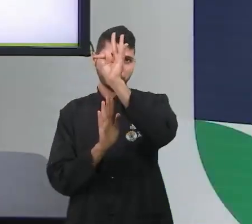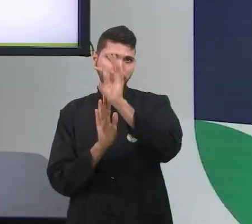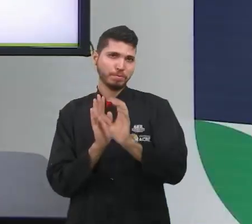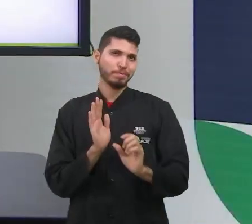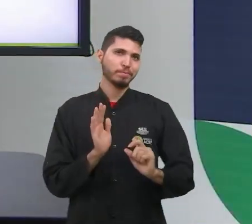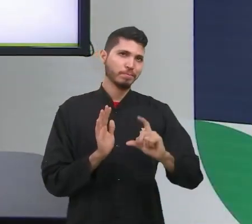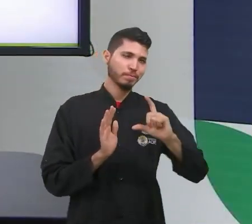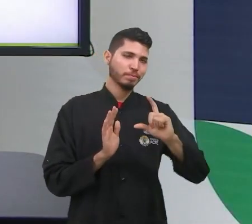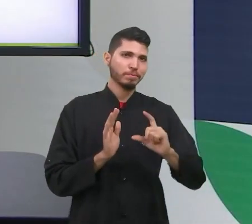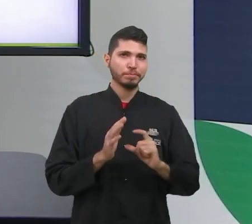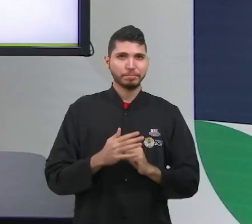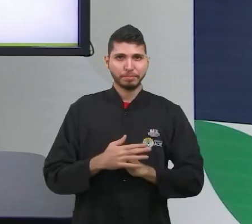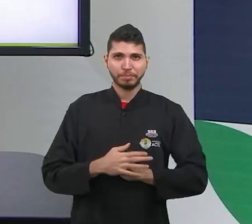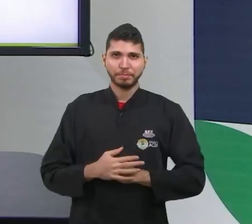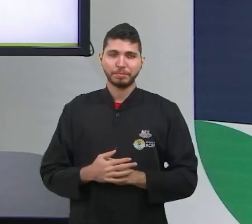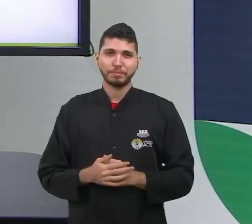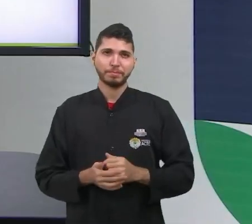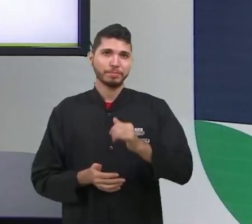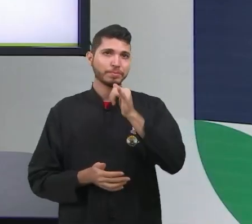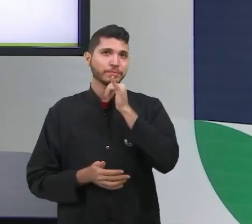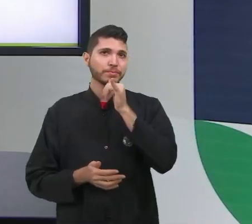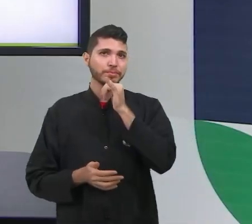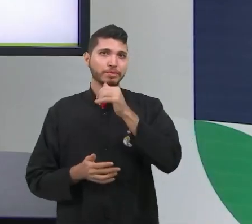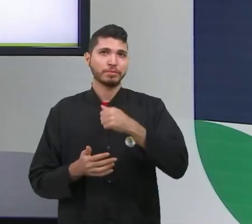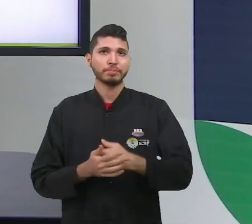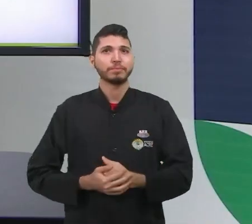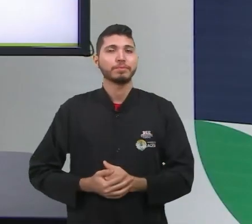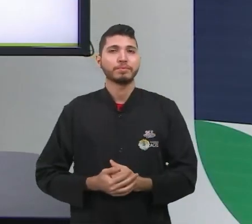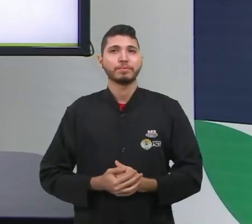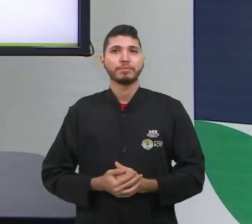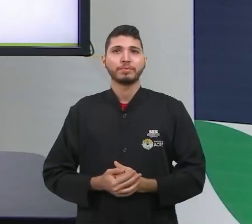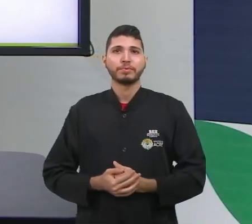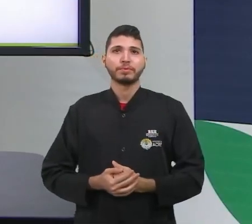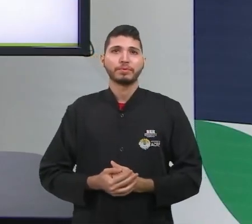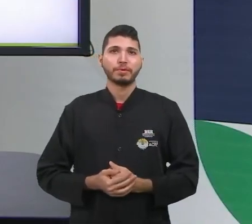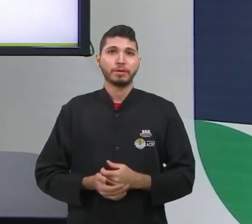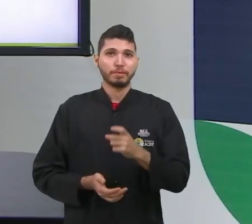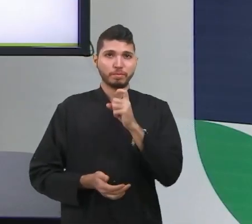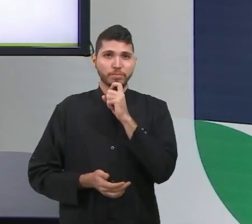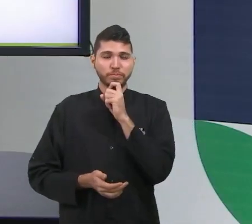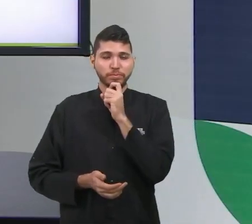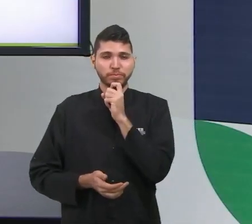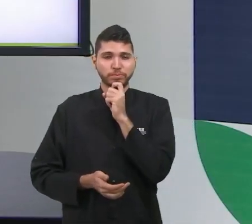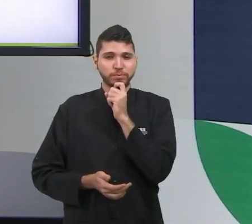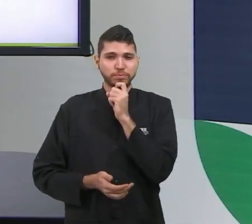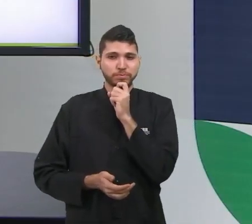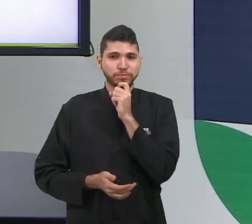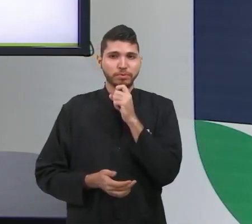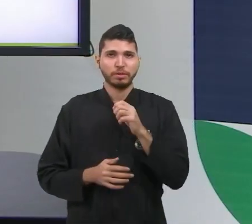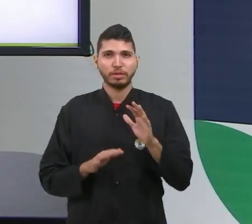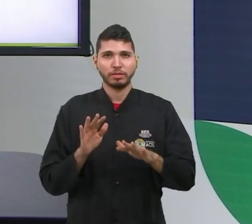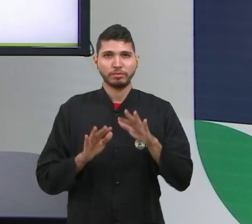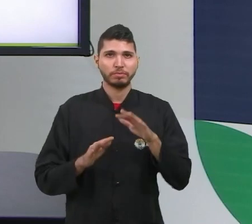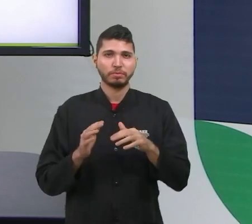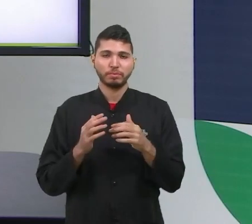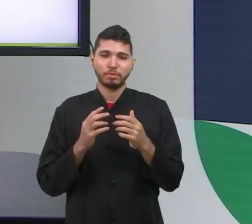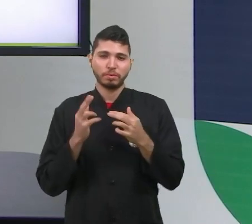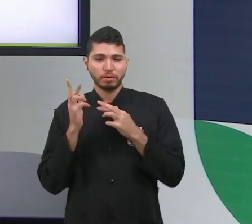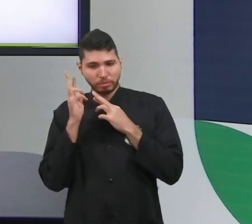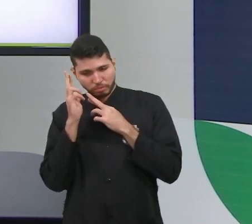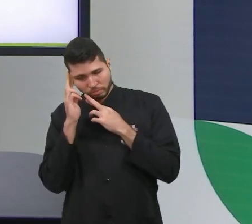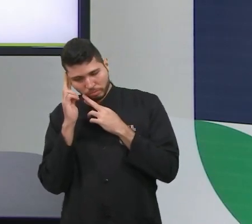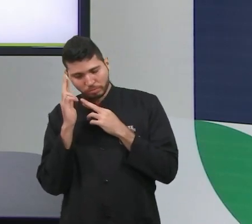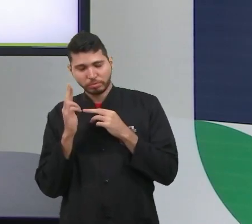de amplitude térmica dentro da nossa realidade. Novamente, o fenômeno friagem. Muitas vezes a gente vai dormir com uma temperatura de